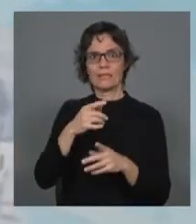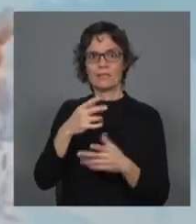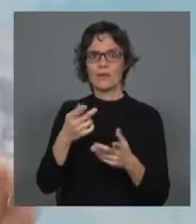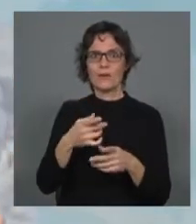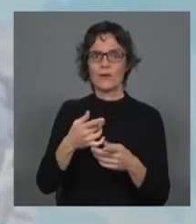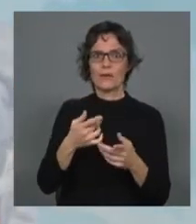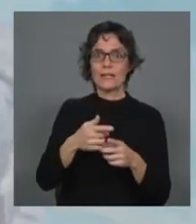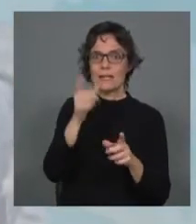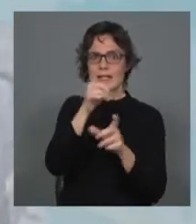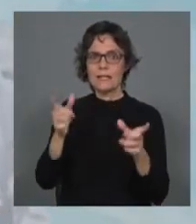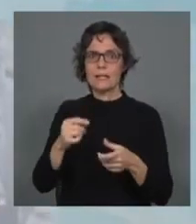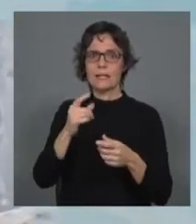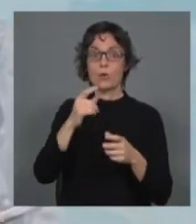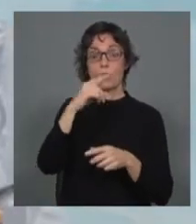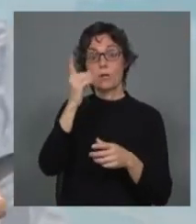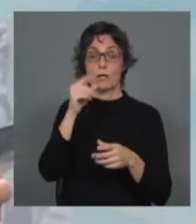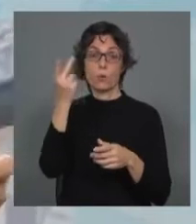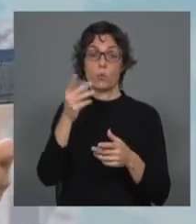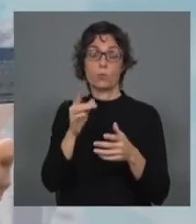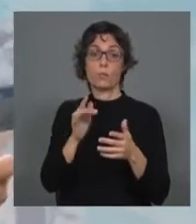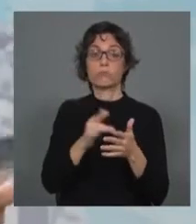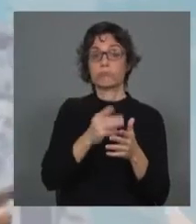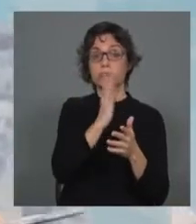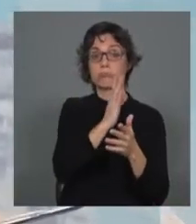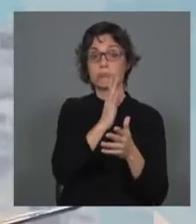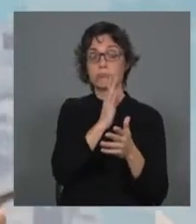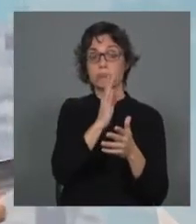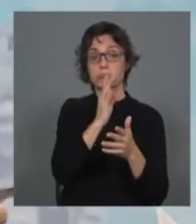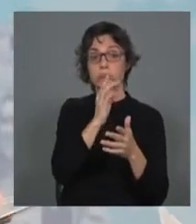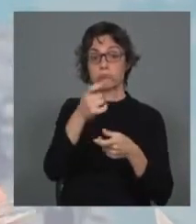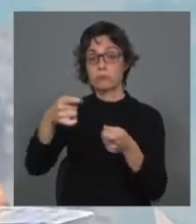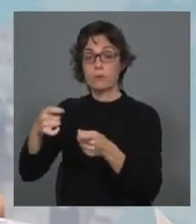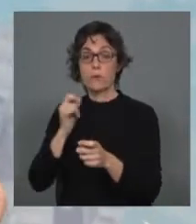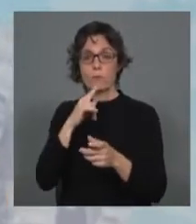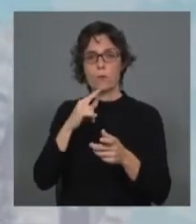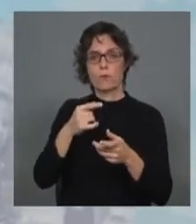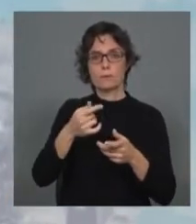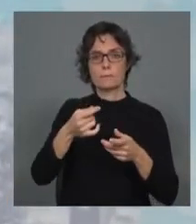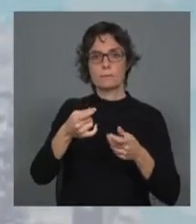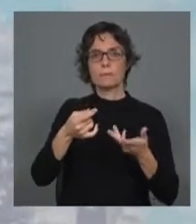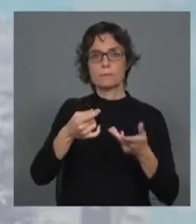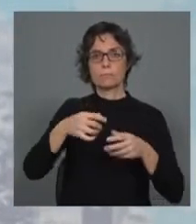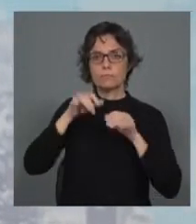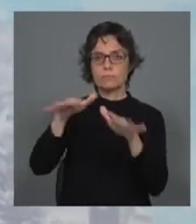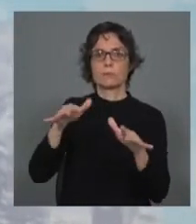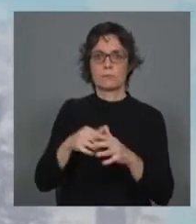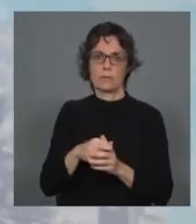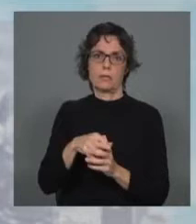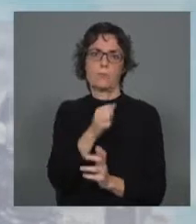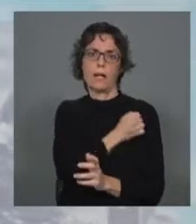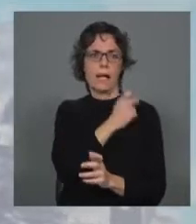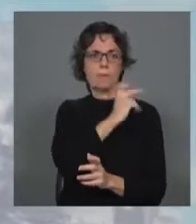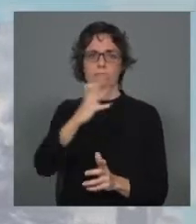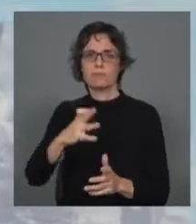das Paulinas e outras livrarias, a pessoa possa olhar e ter em sua casa este calendário para ter mais informação